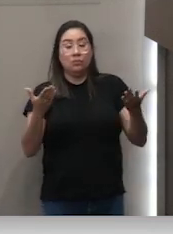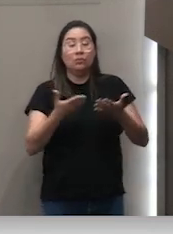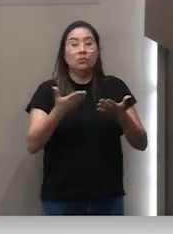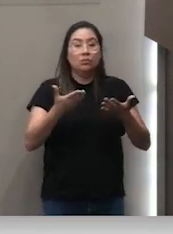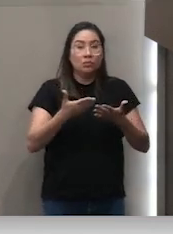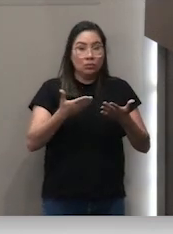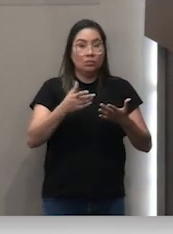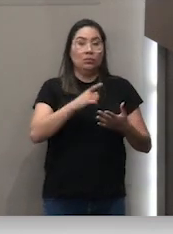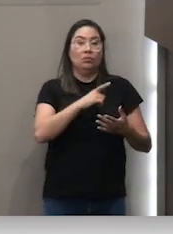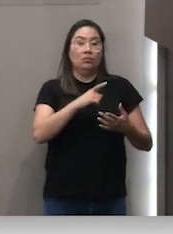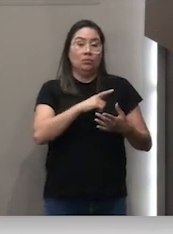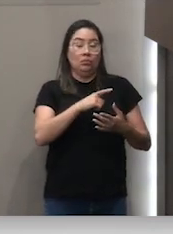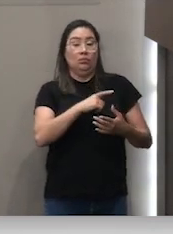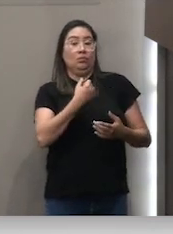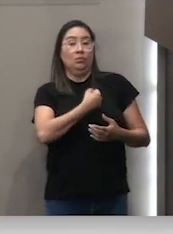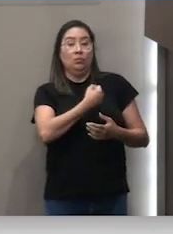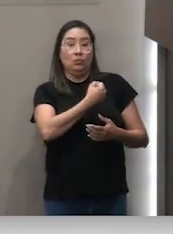temos